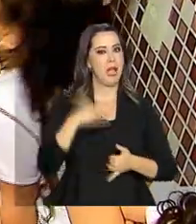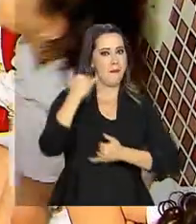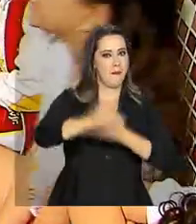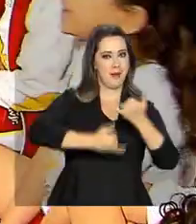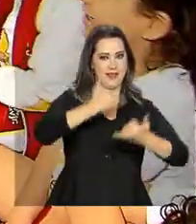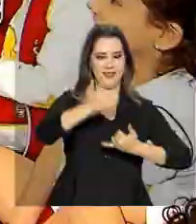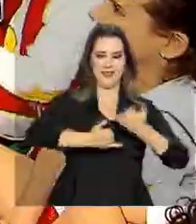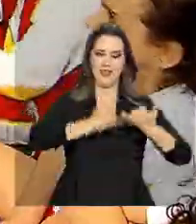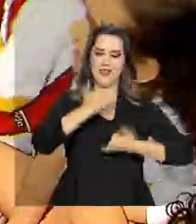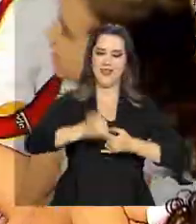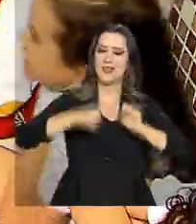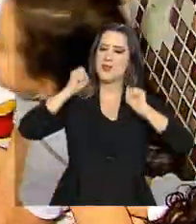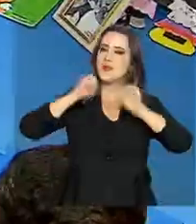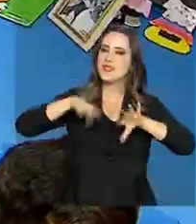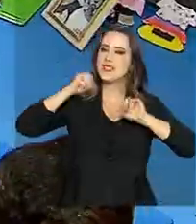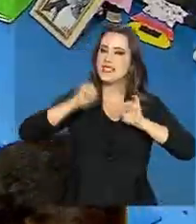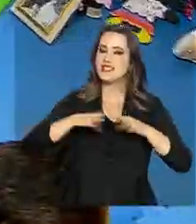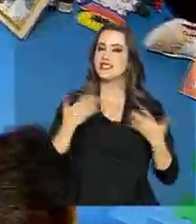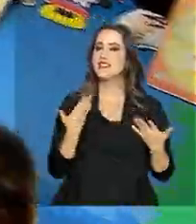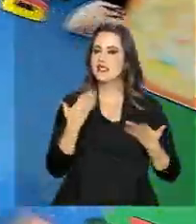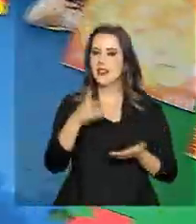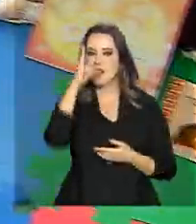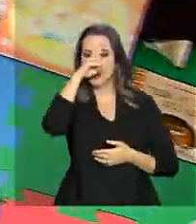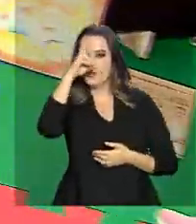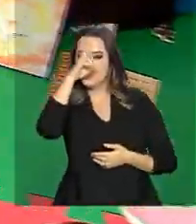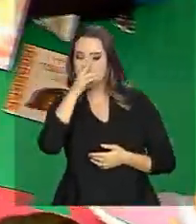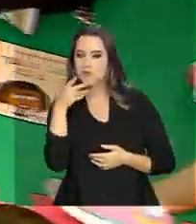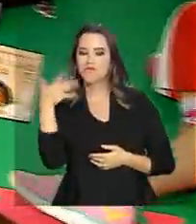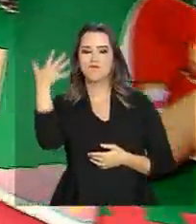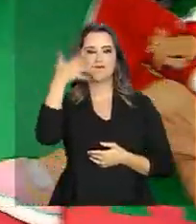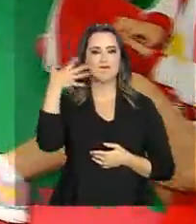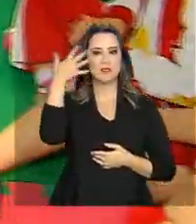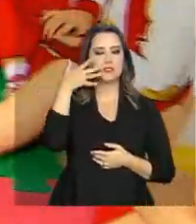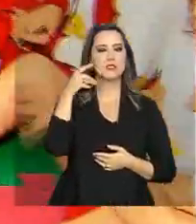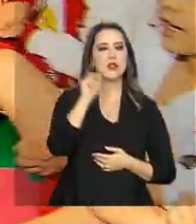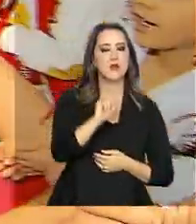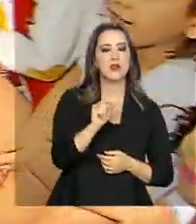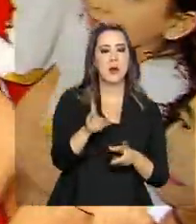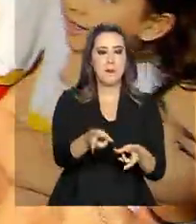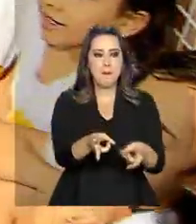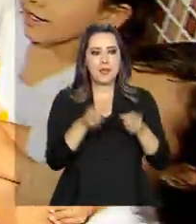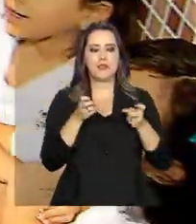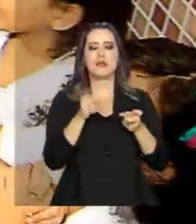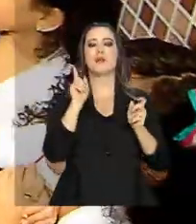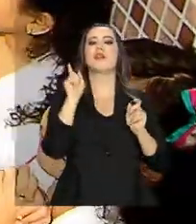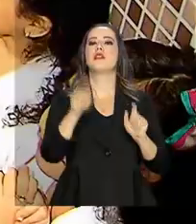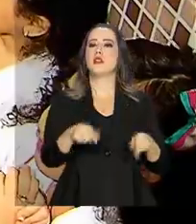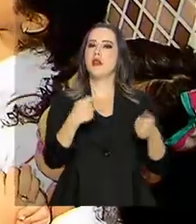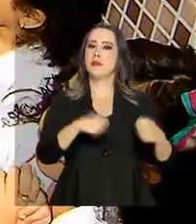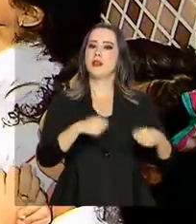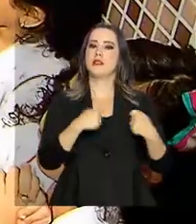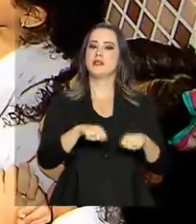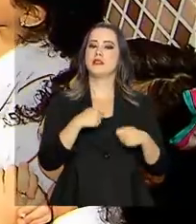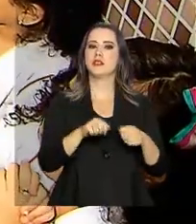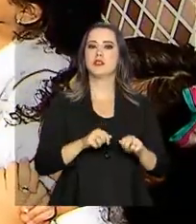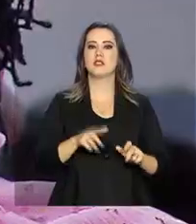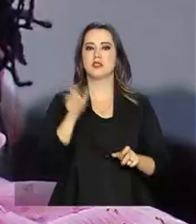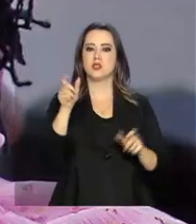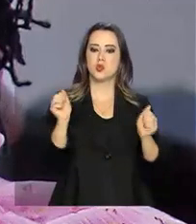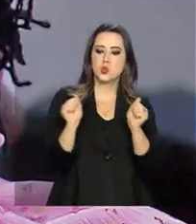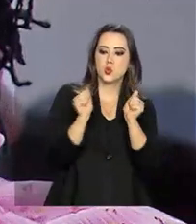e contando histórias ela vai ensinando os pequenos a perceber que precisa dividir o espaço com pessoas